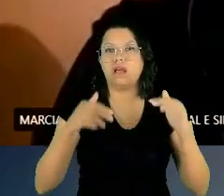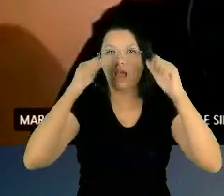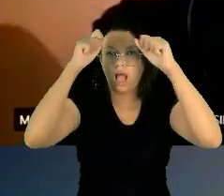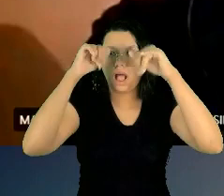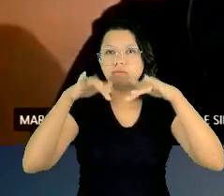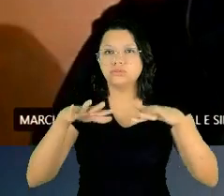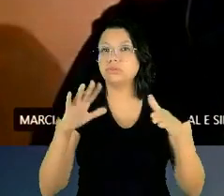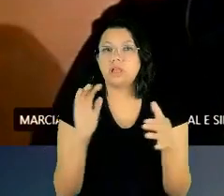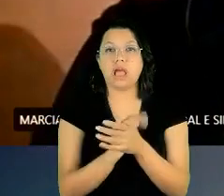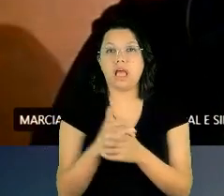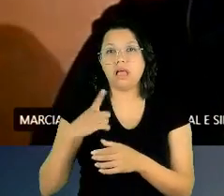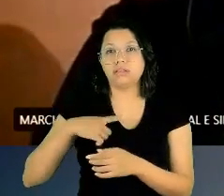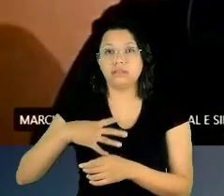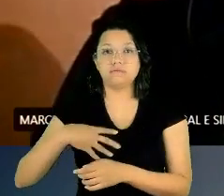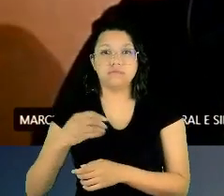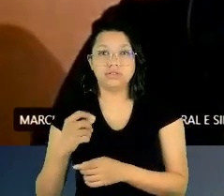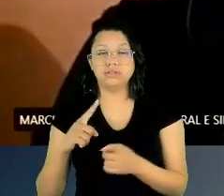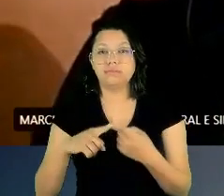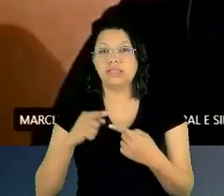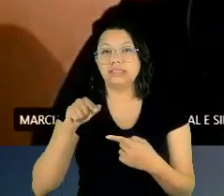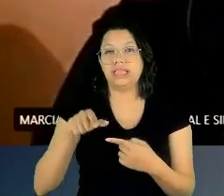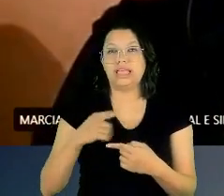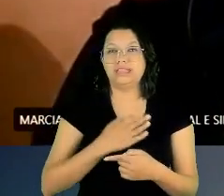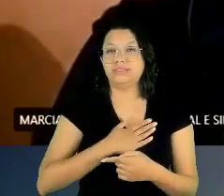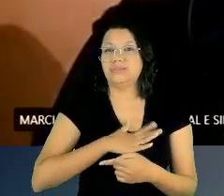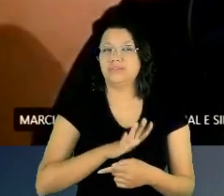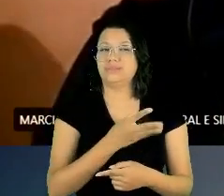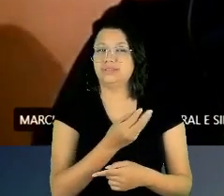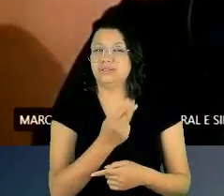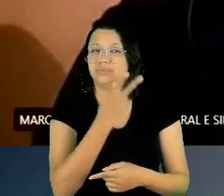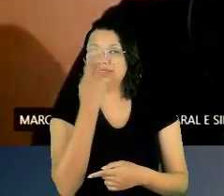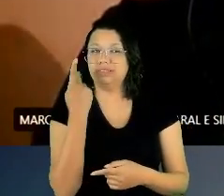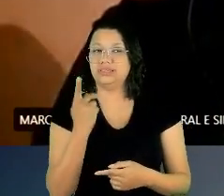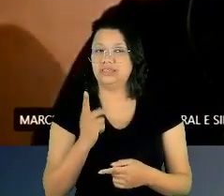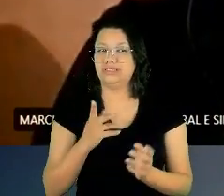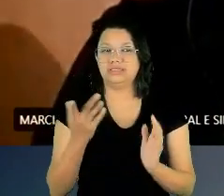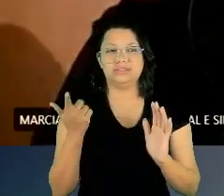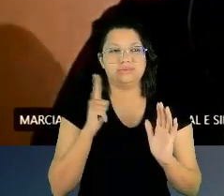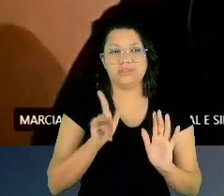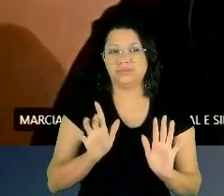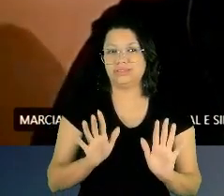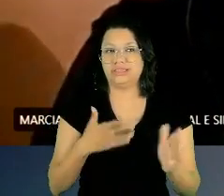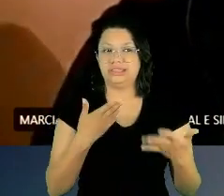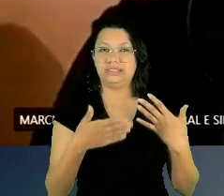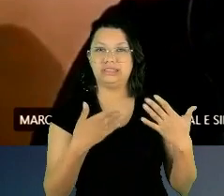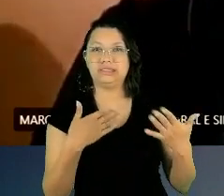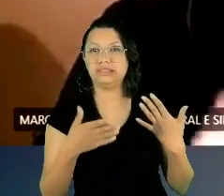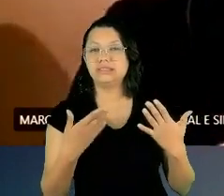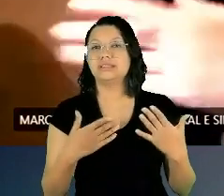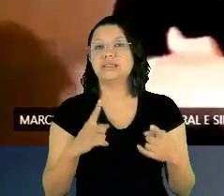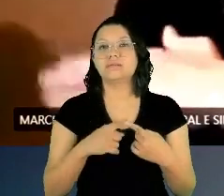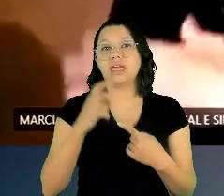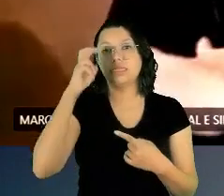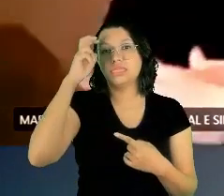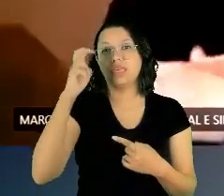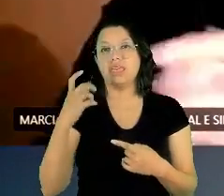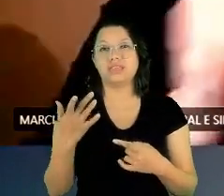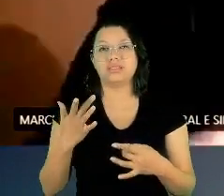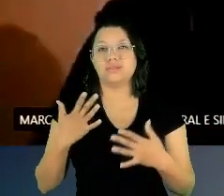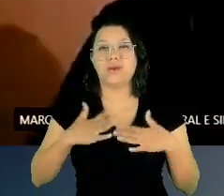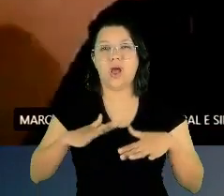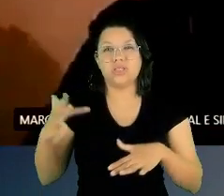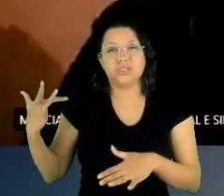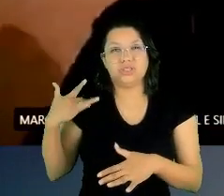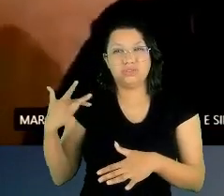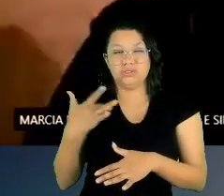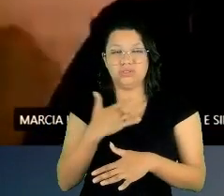Então, tem vários autistas aí de alto desempenho casados, com filhos, mas é aquela pessoa que não gosta de muita gente, não é muito sociável, né? É super